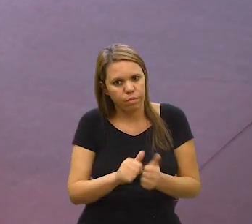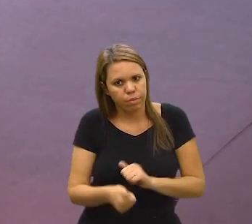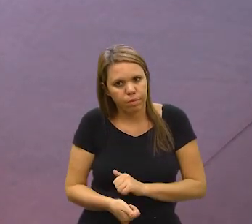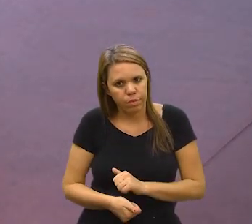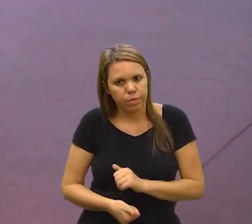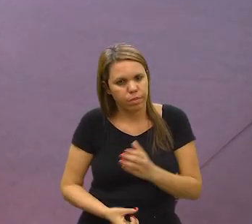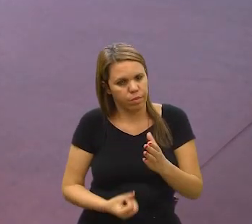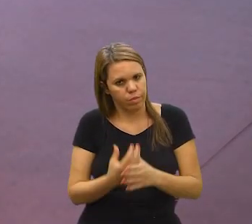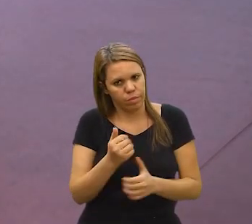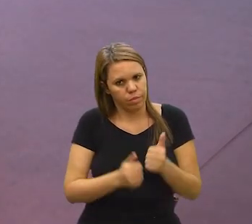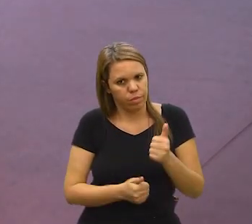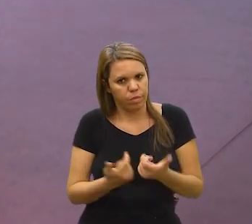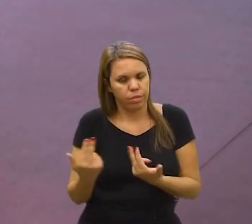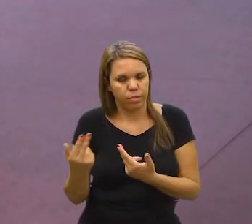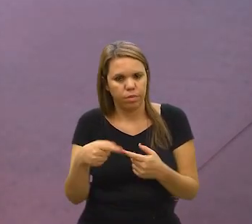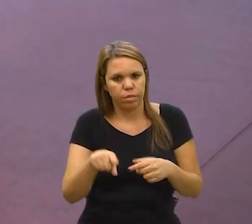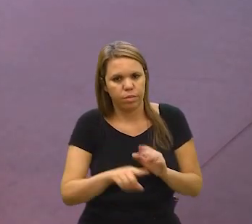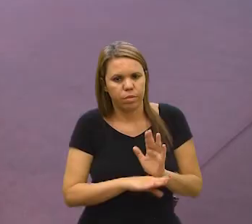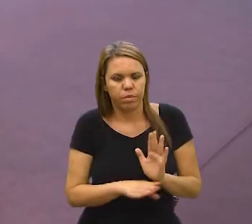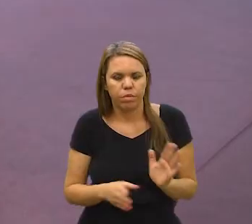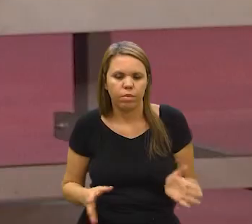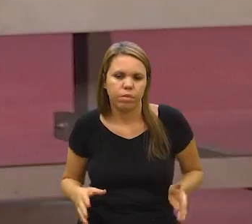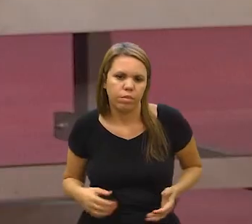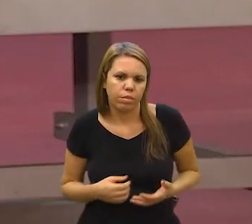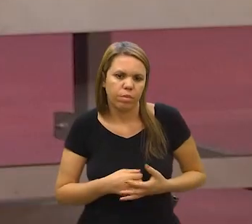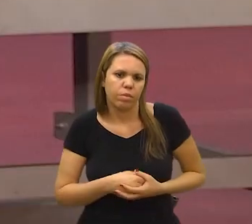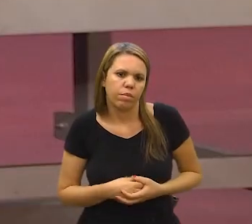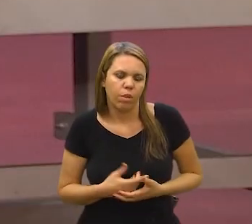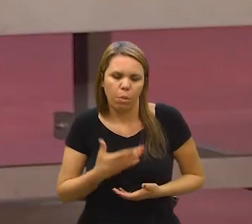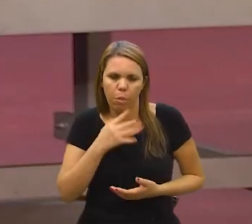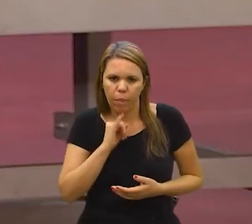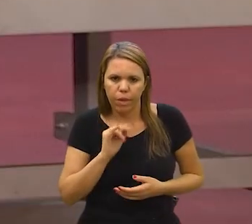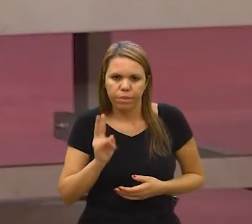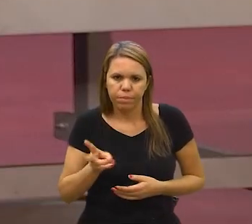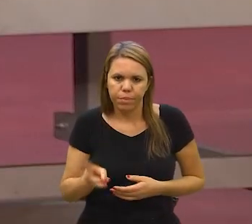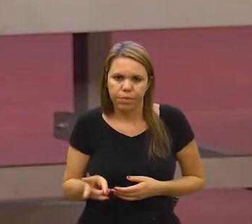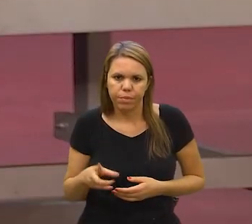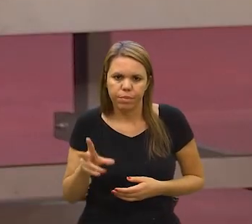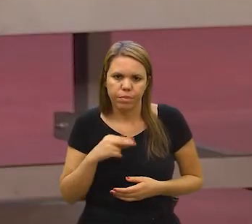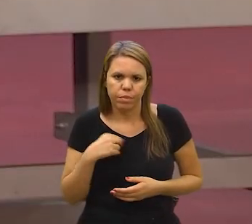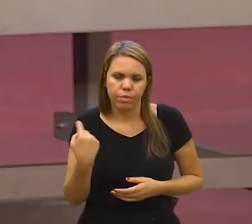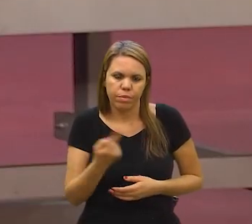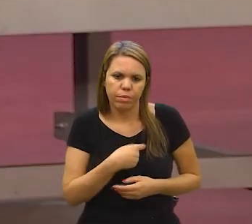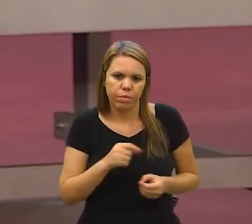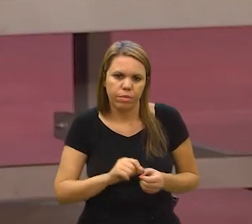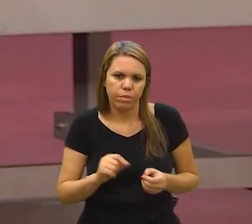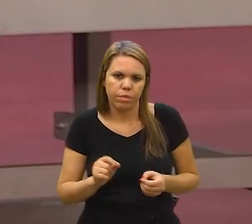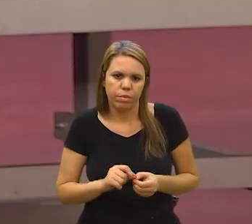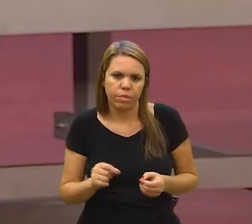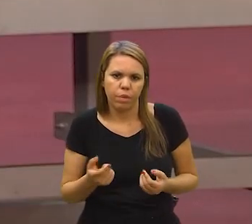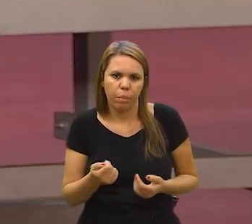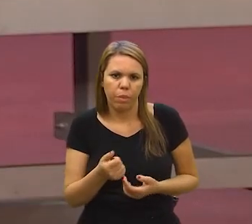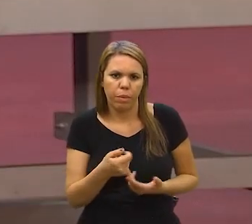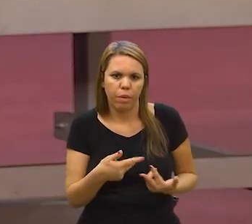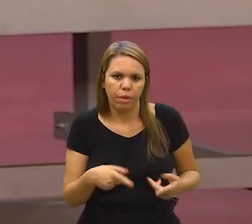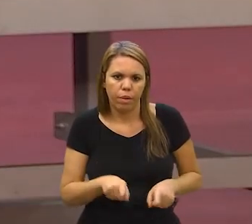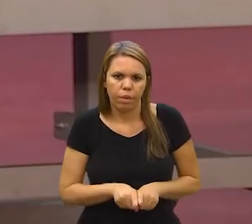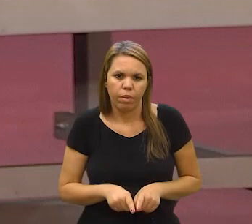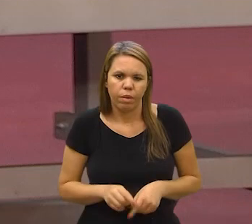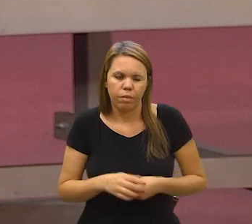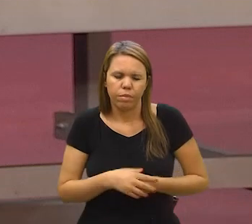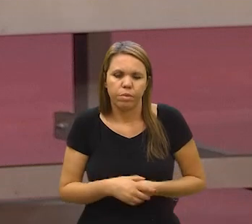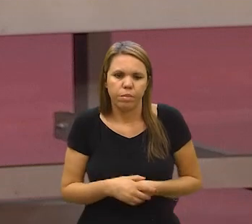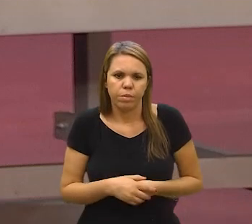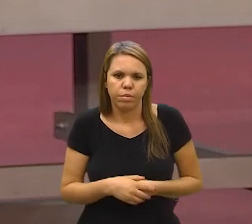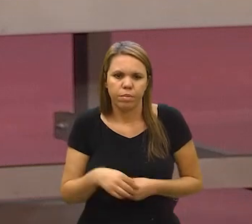atletas, tirando o futebol, essa ajuda. Sim, de todos. Meu pai sempre nossa, a gente já fez aí, já passou por poucas e boas para